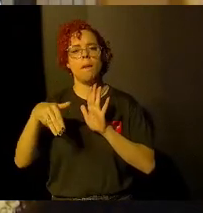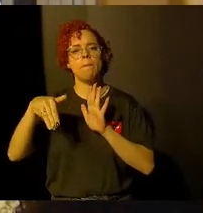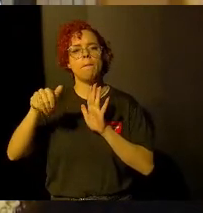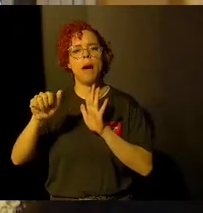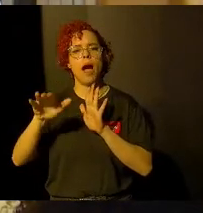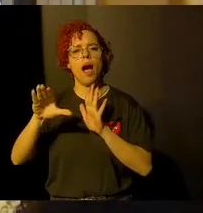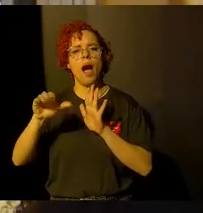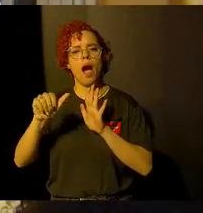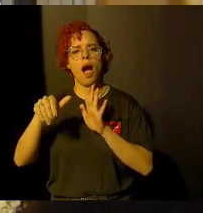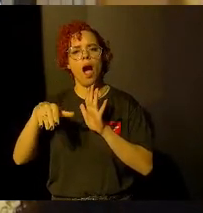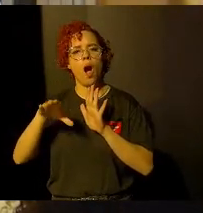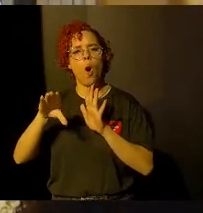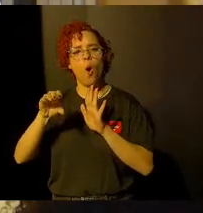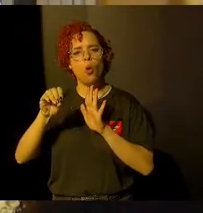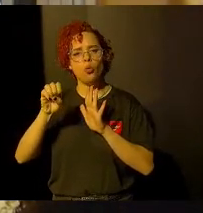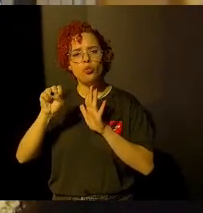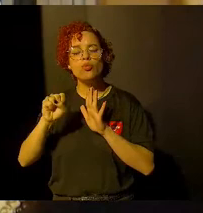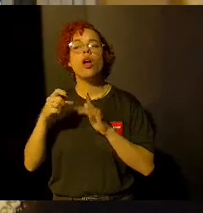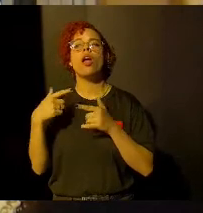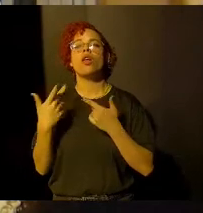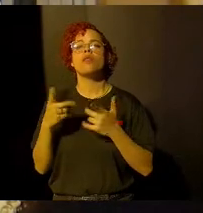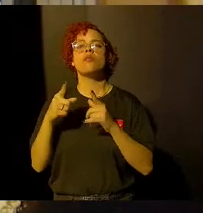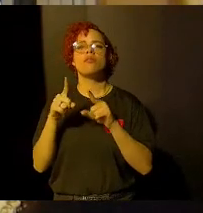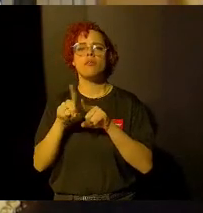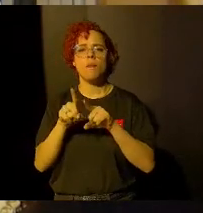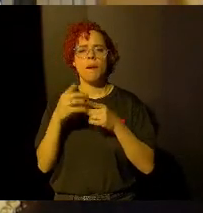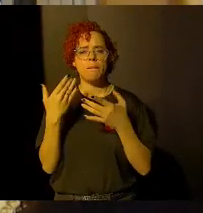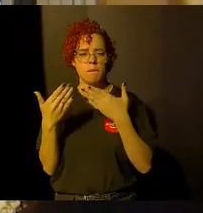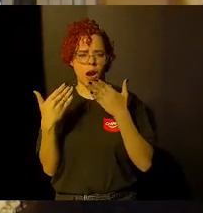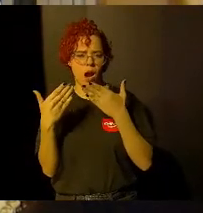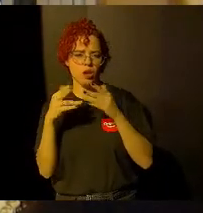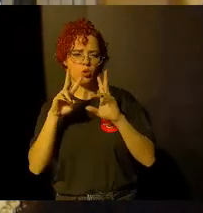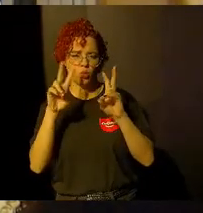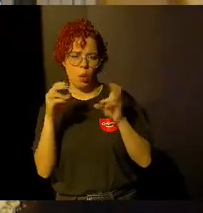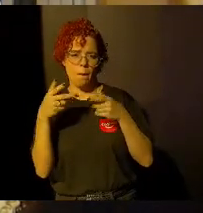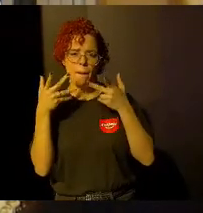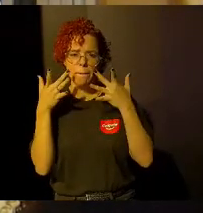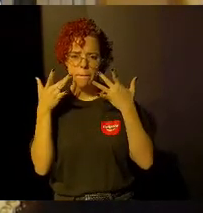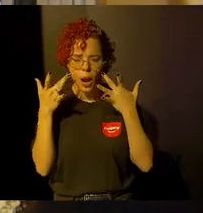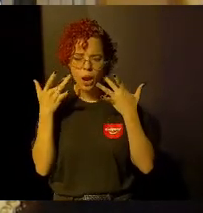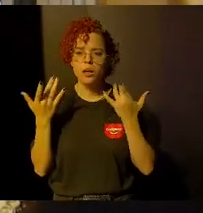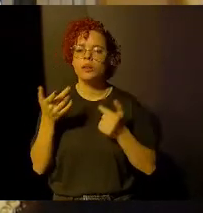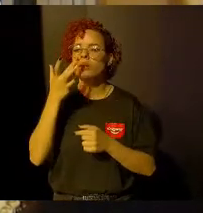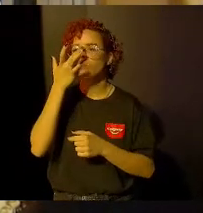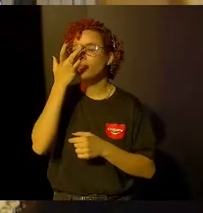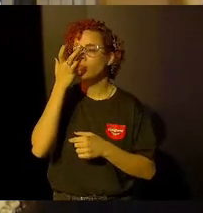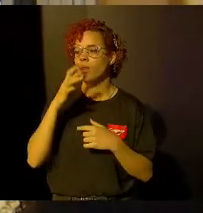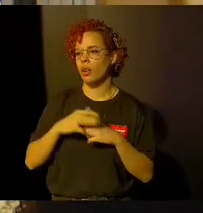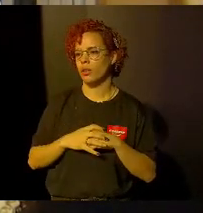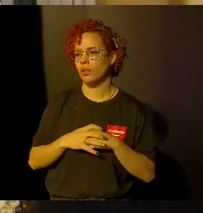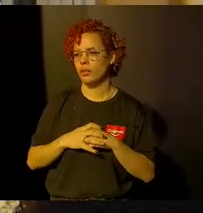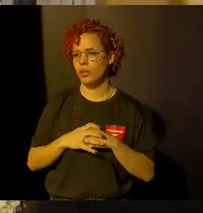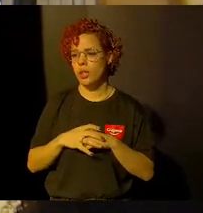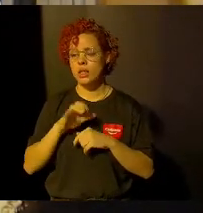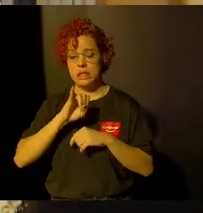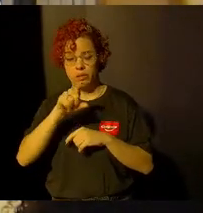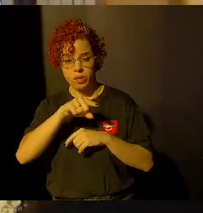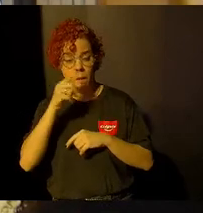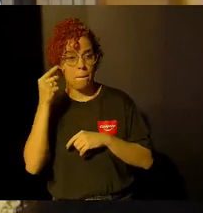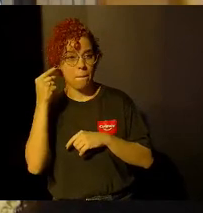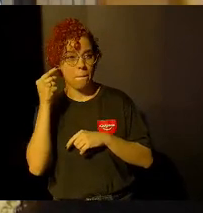e depois eu vou bater um papo com ele sobre a peça e aí eu tava relendo macacos E aí tem um momento que ele faz o cálculo ele falou assim se você para para